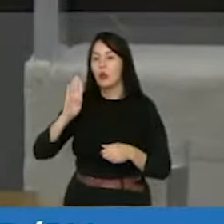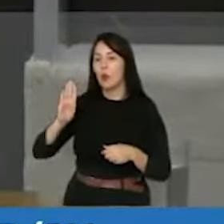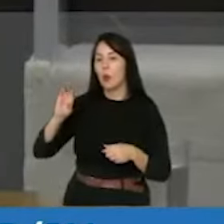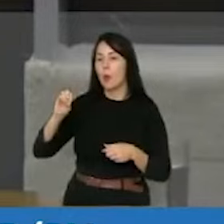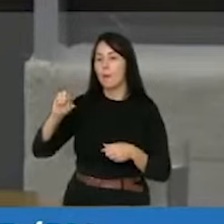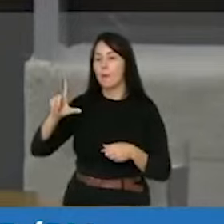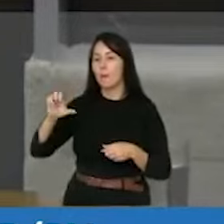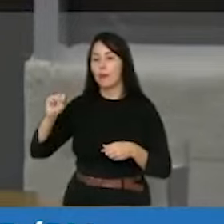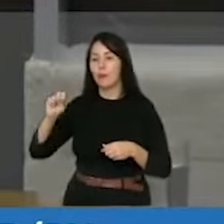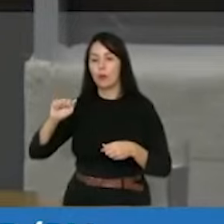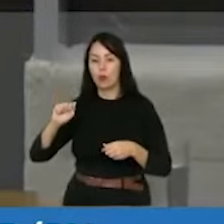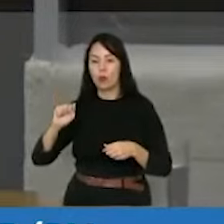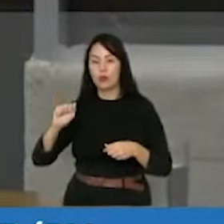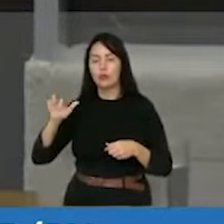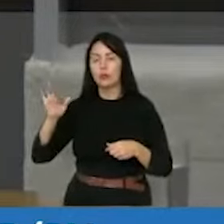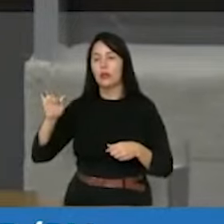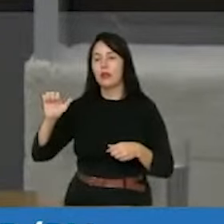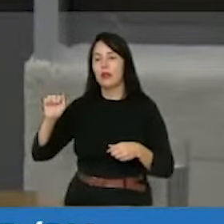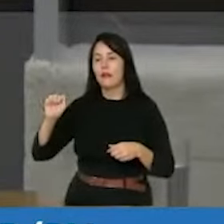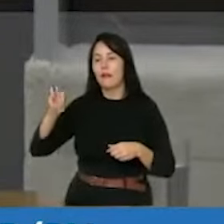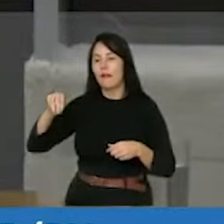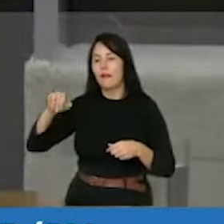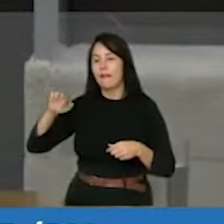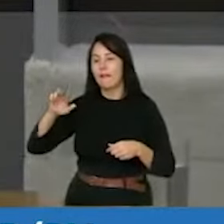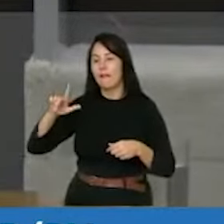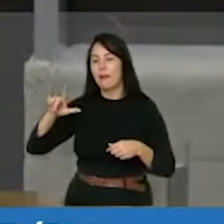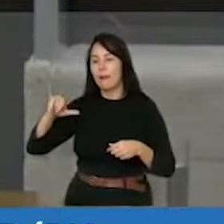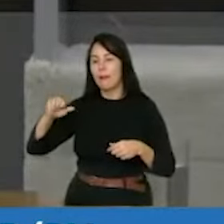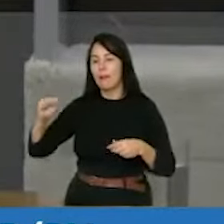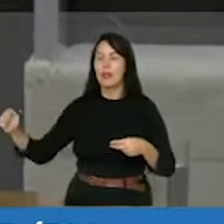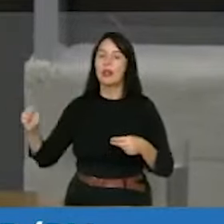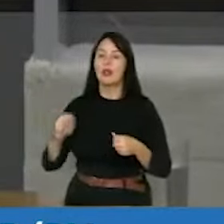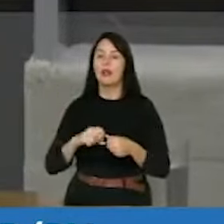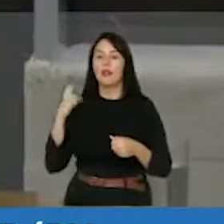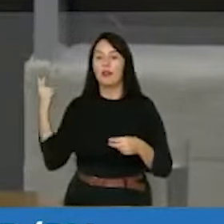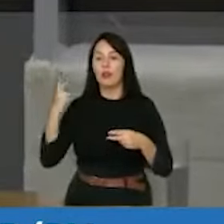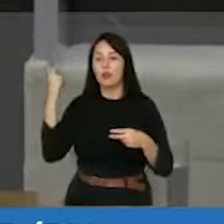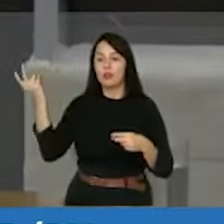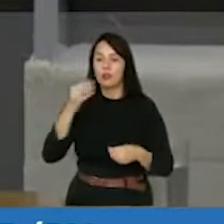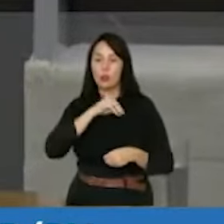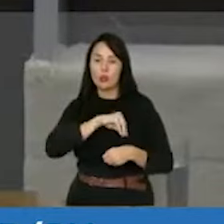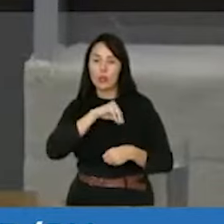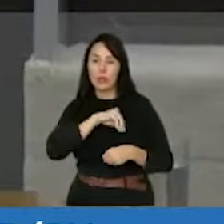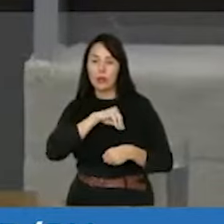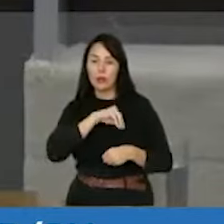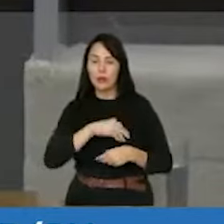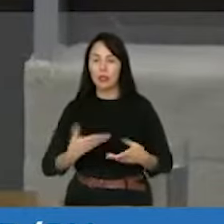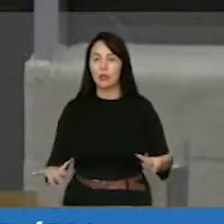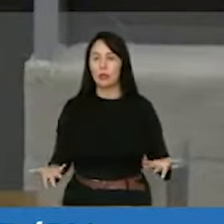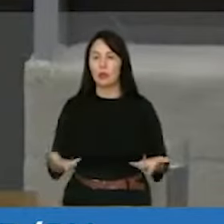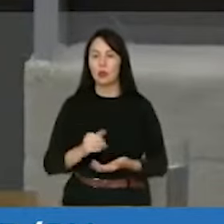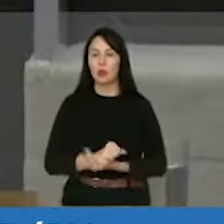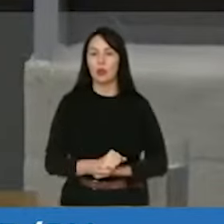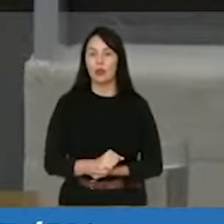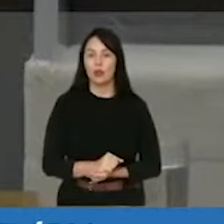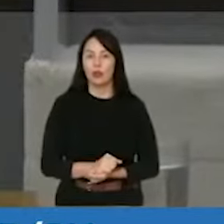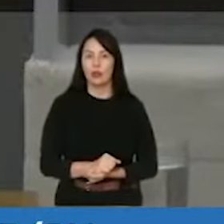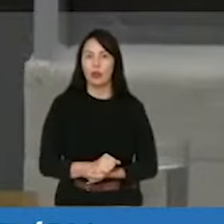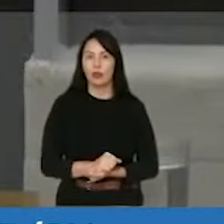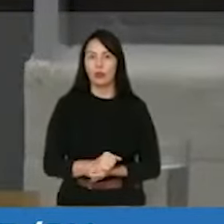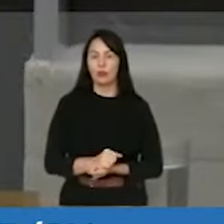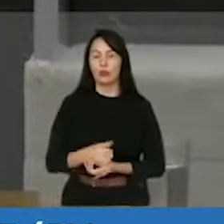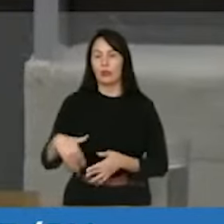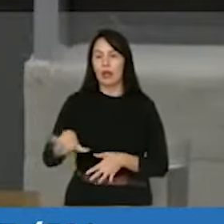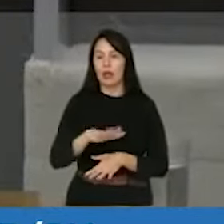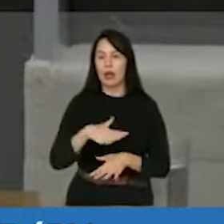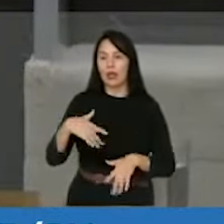de valorização do salário mínimo, têm garantido a sustentabilidade do mercado de